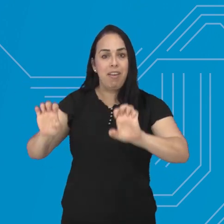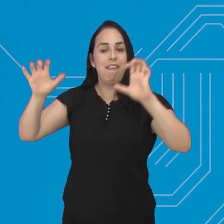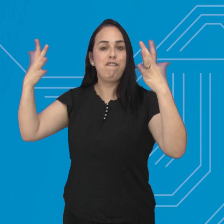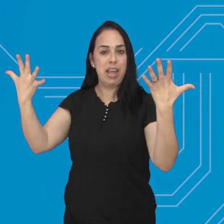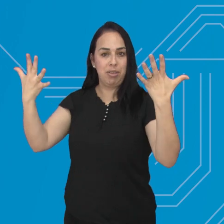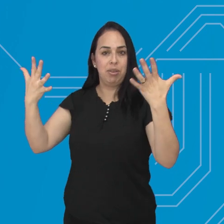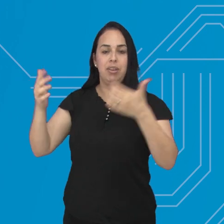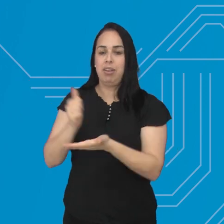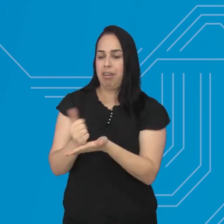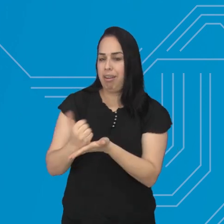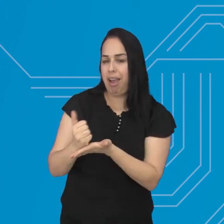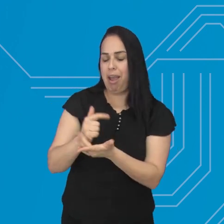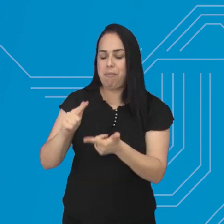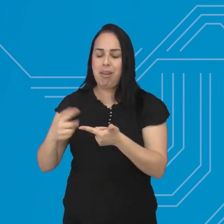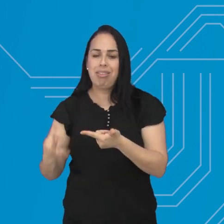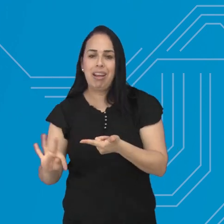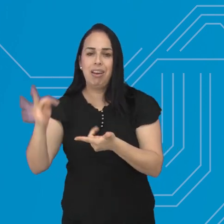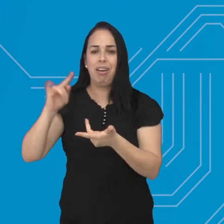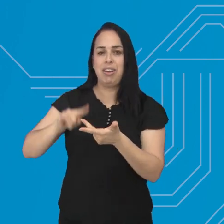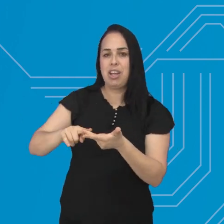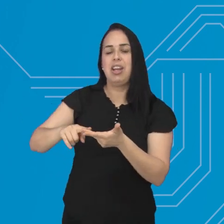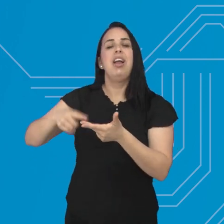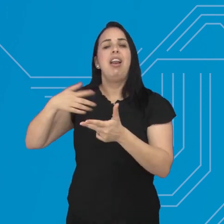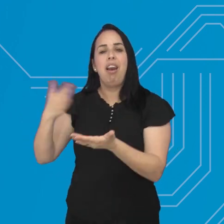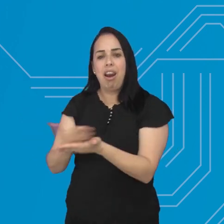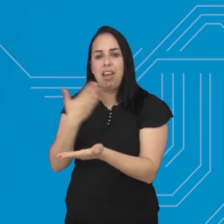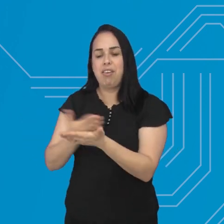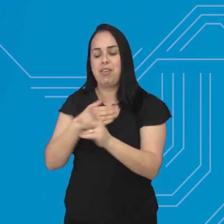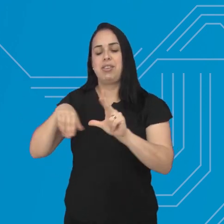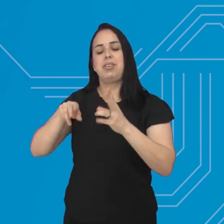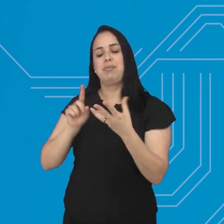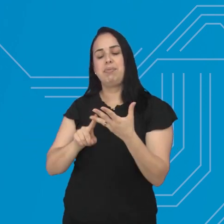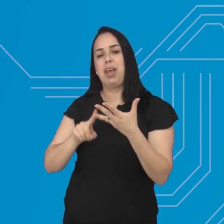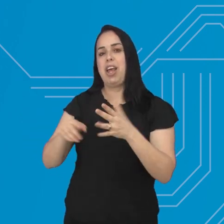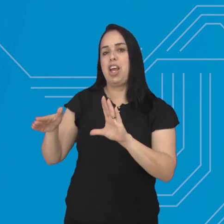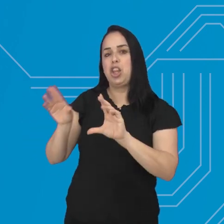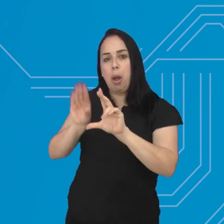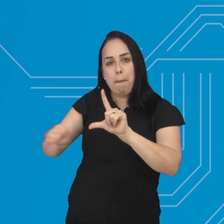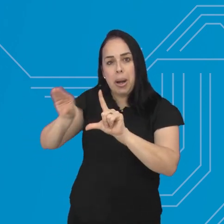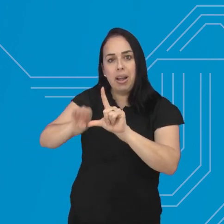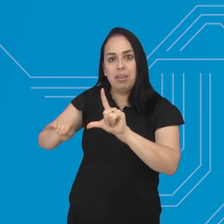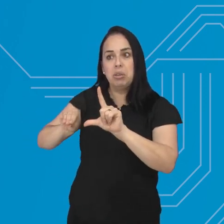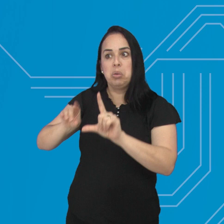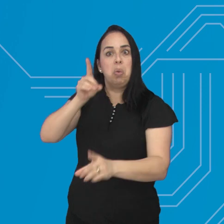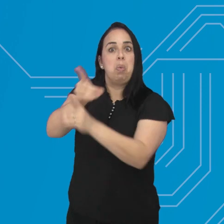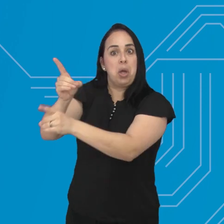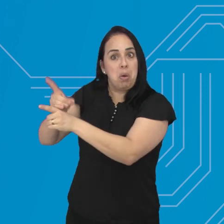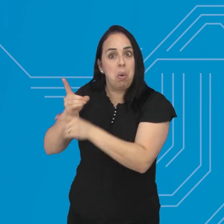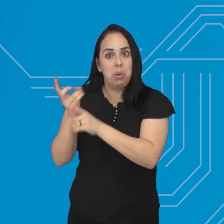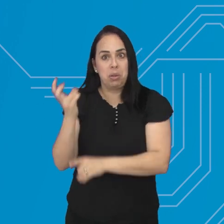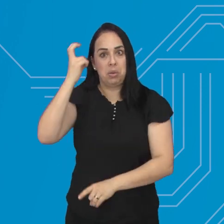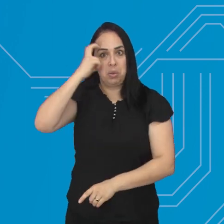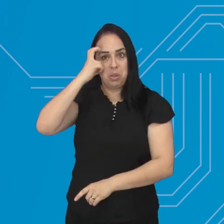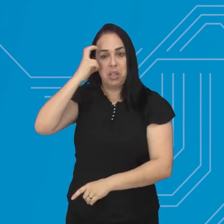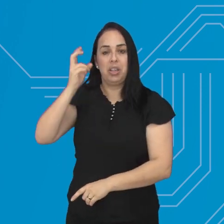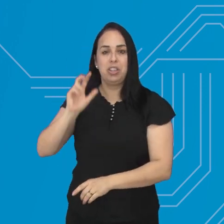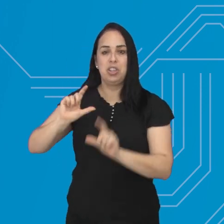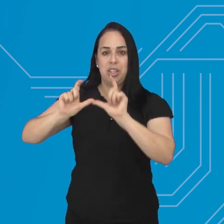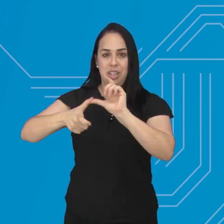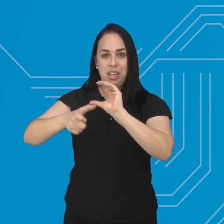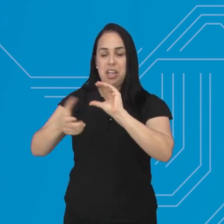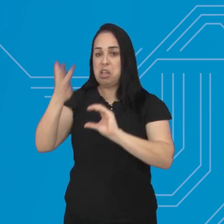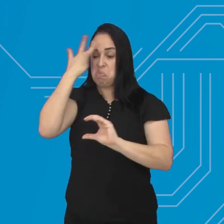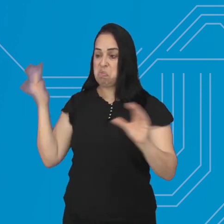primeira edição do Playzone. Games, tecnologia, livros, dublagem, rolou de tudo um pouco no Encontro Geek